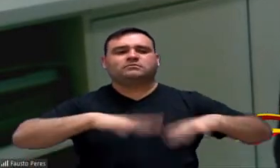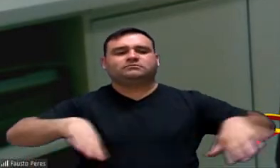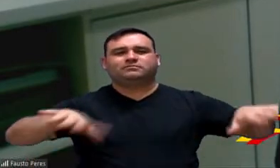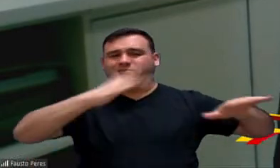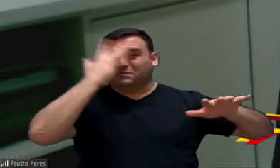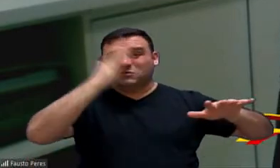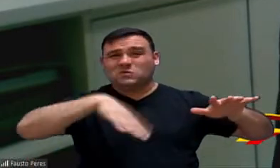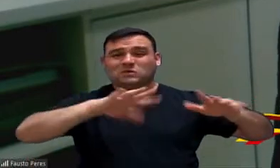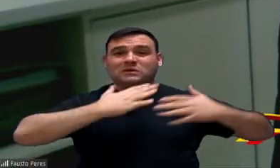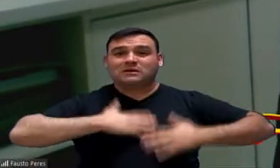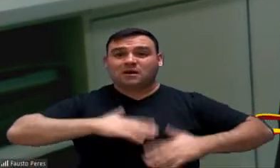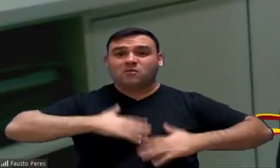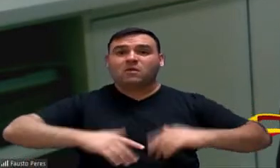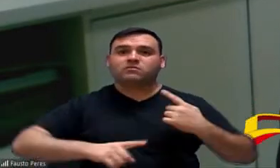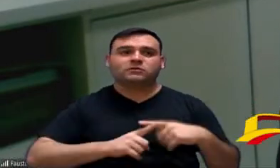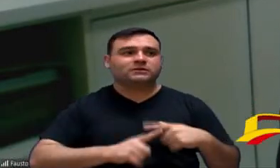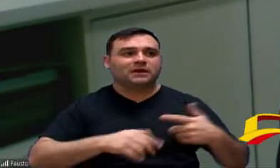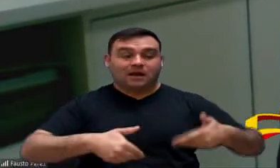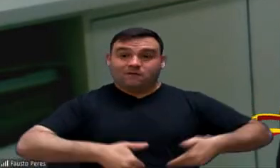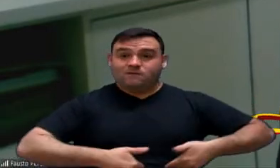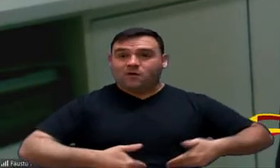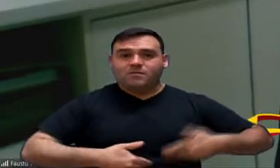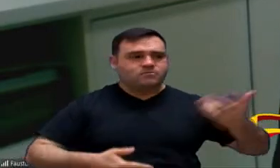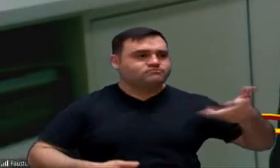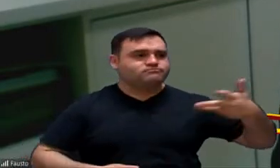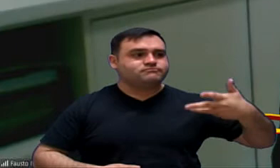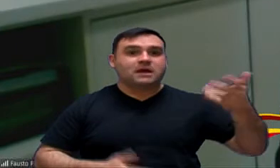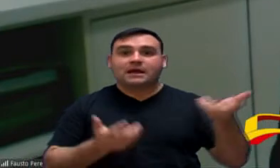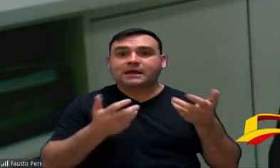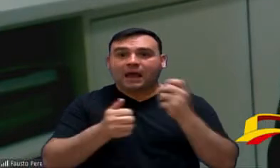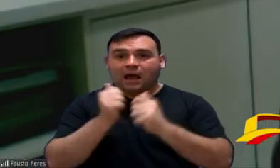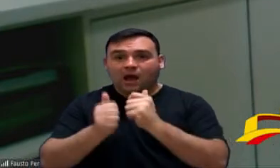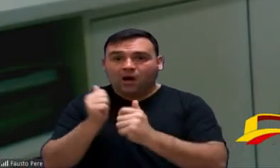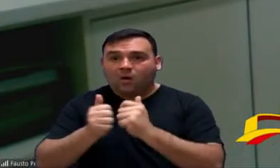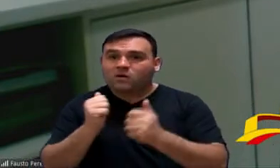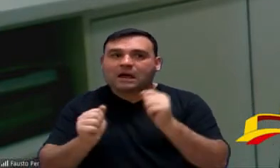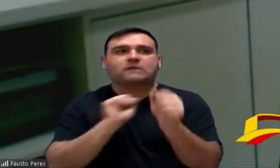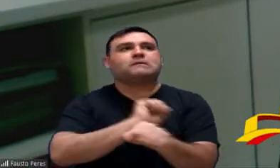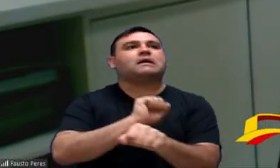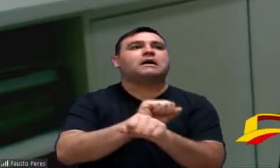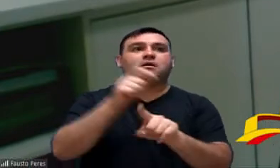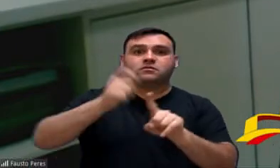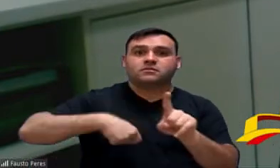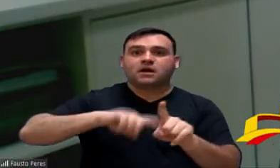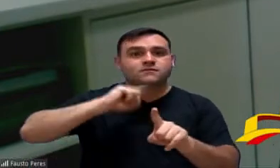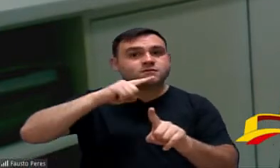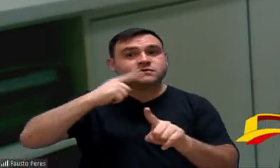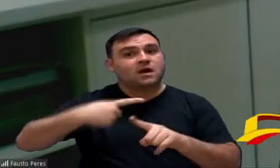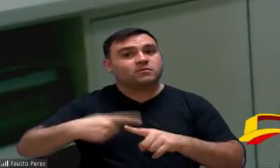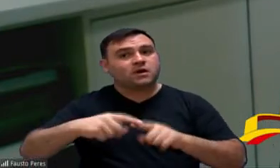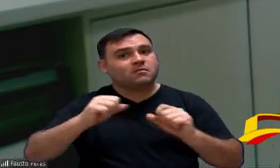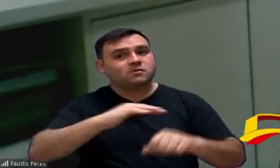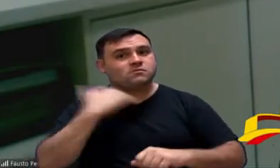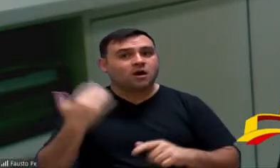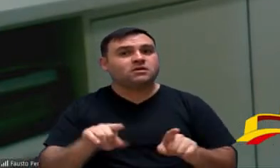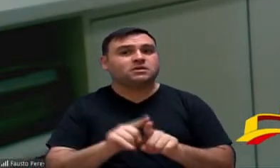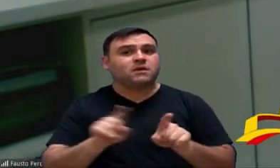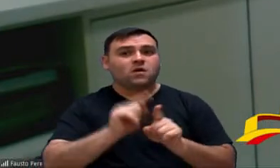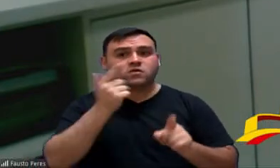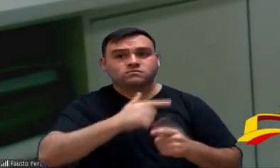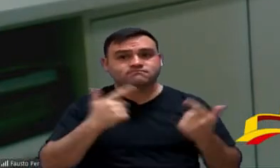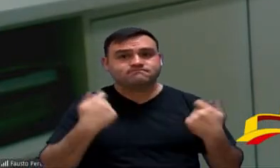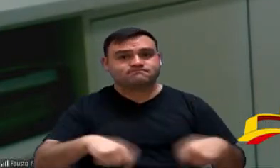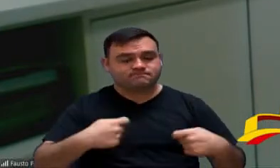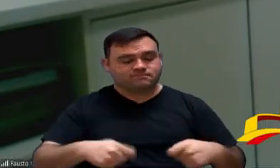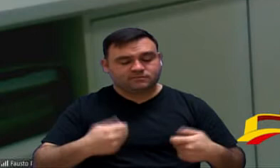porque, como diz, né, a fome tem pressa. Quem está querendo arroz e feijão hoje não pode ficar esperando mais um mês, né, para garantir esse arroz e feijão aí,